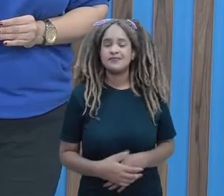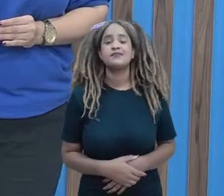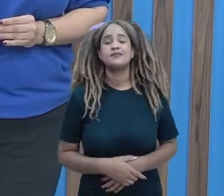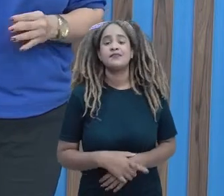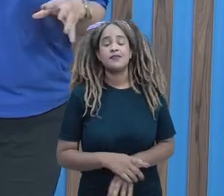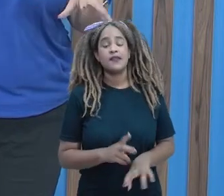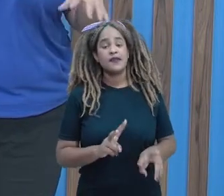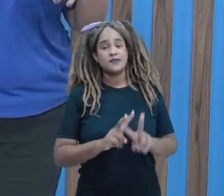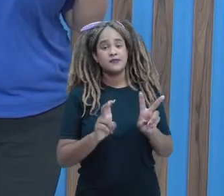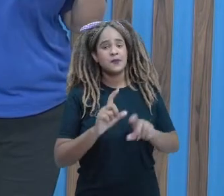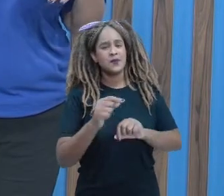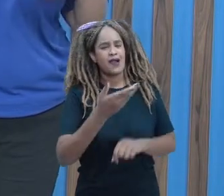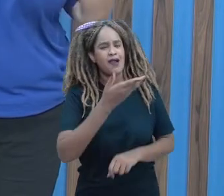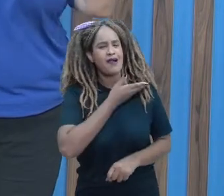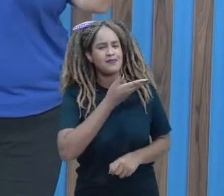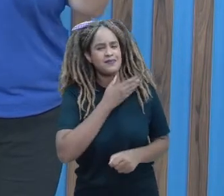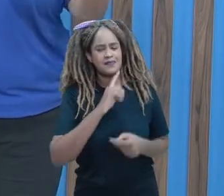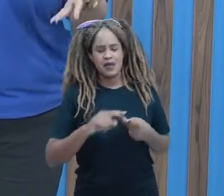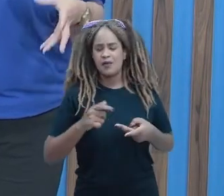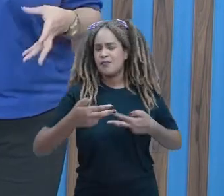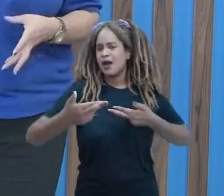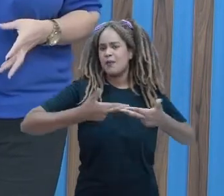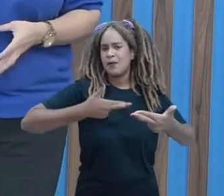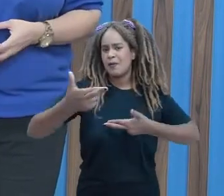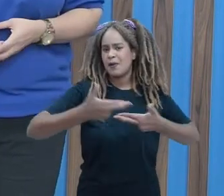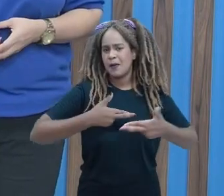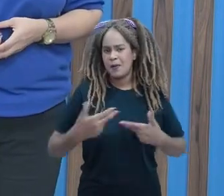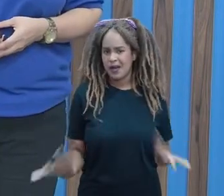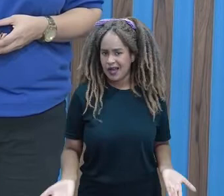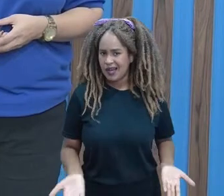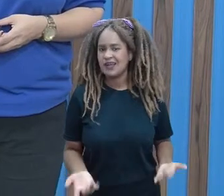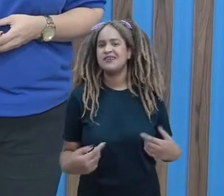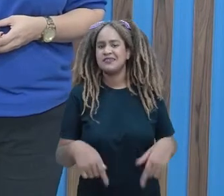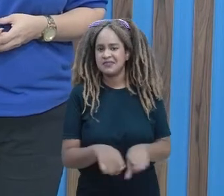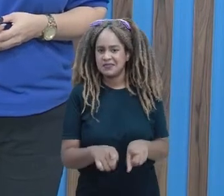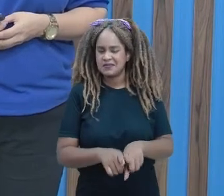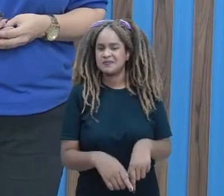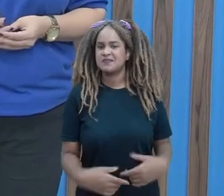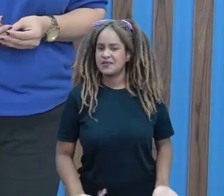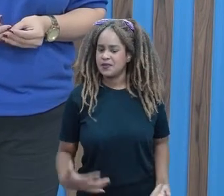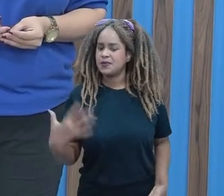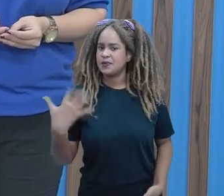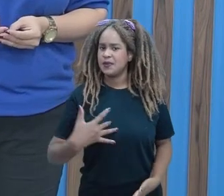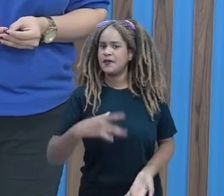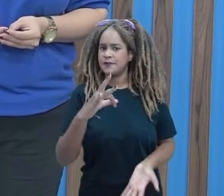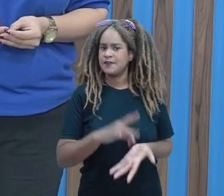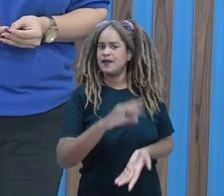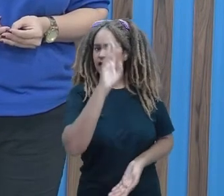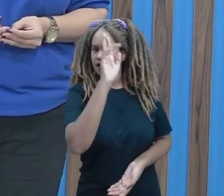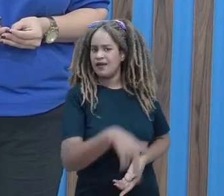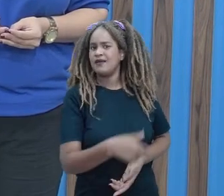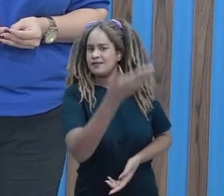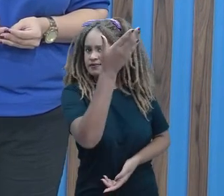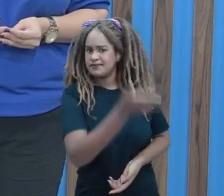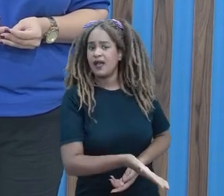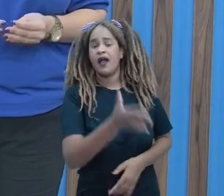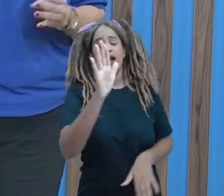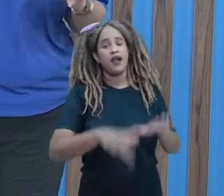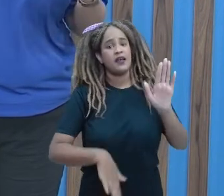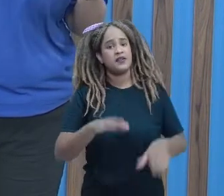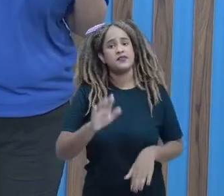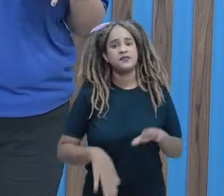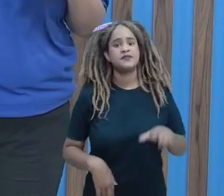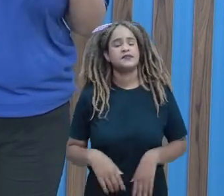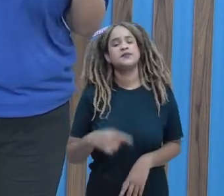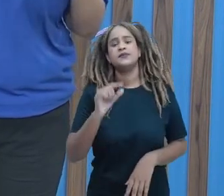Essa questão da amizade, de relacionamentos amorosos também, né? É verdade o que ela falou, gente. Às vezes,